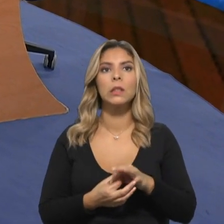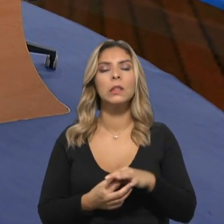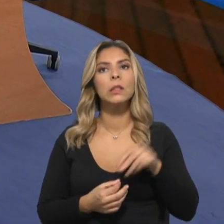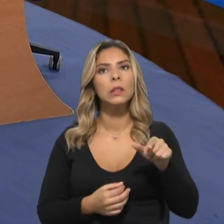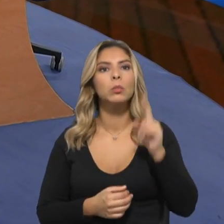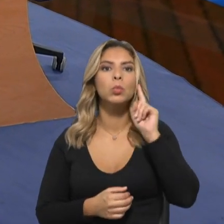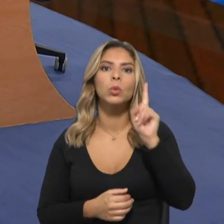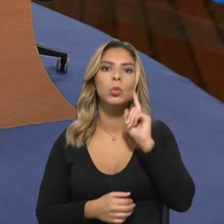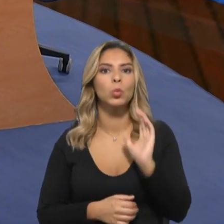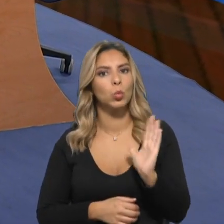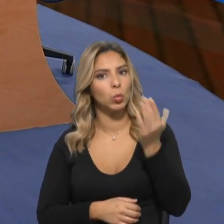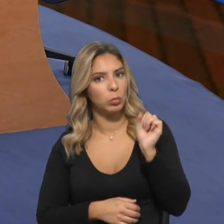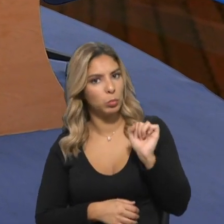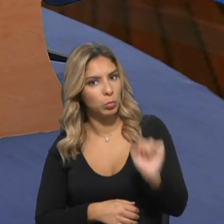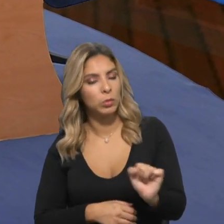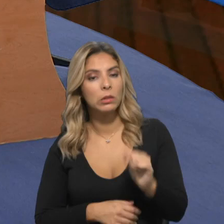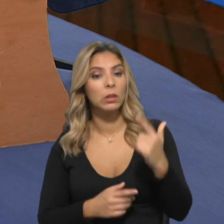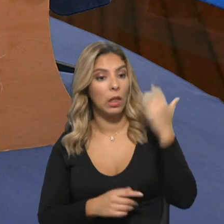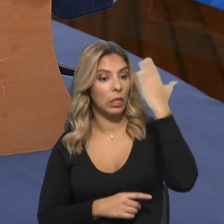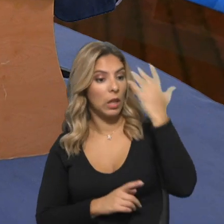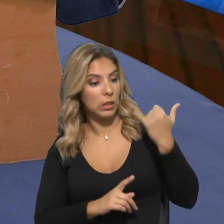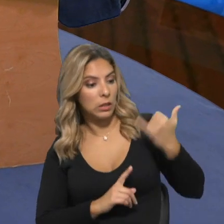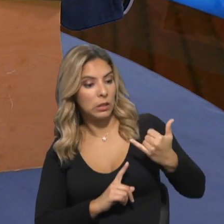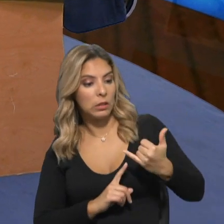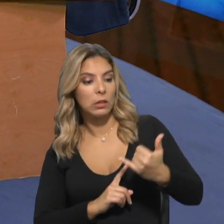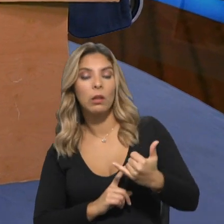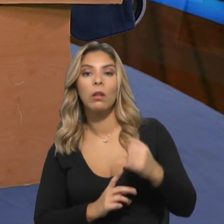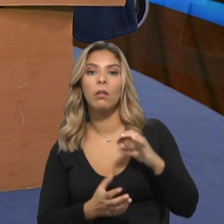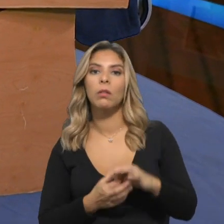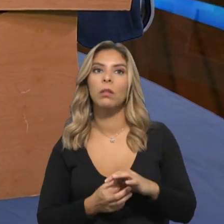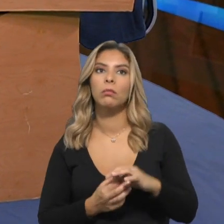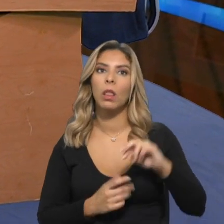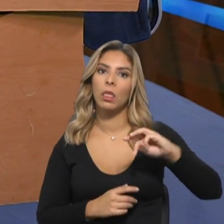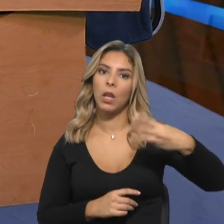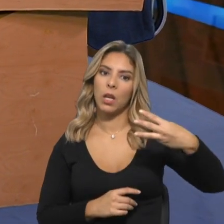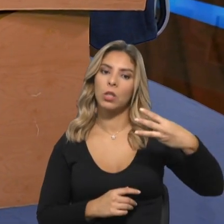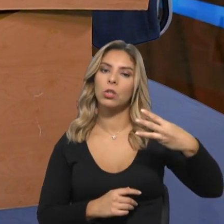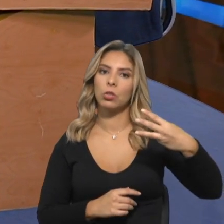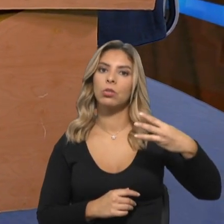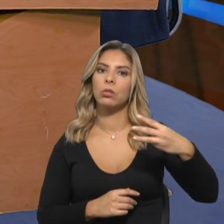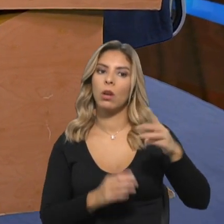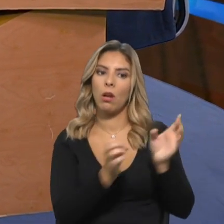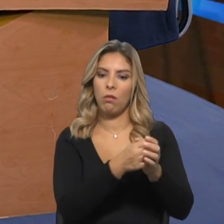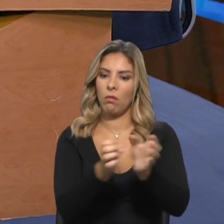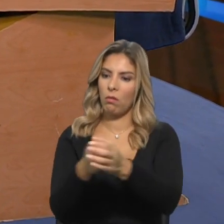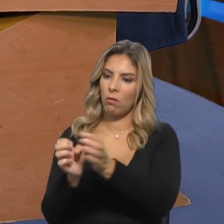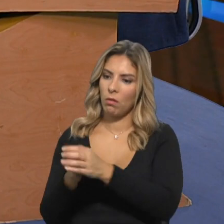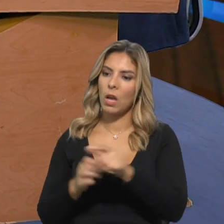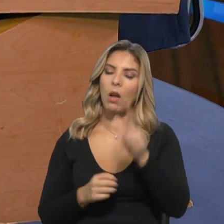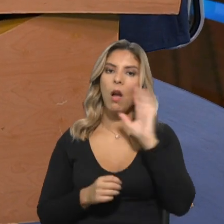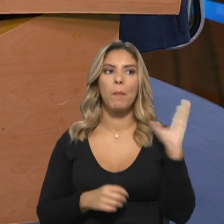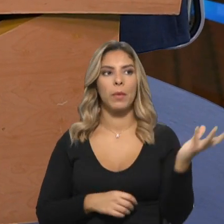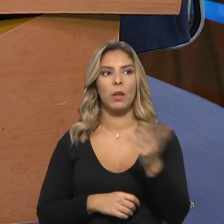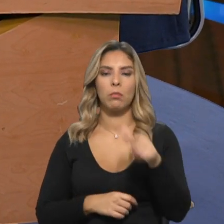fundamental. Por exemplo, nestes dias, nós estamos a começar a primeira de 3 grandes convenções na área ambiental muito relevantes. Elas